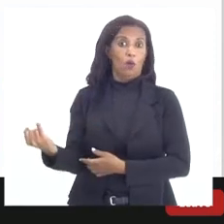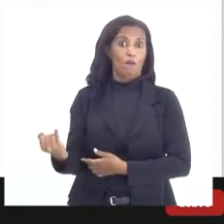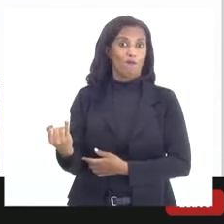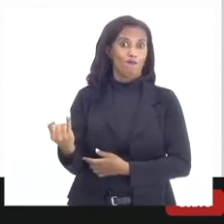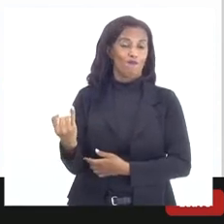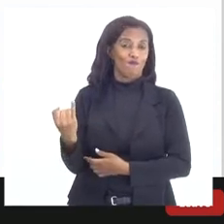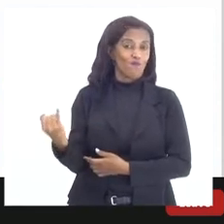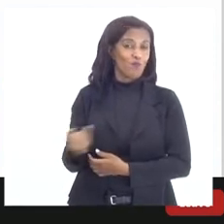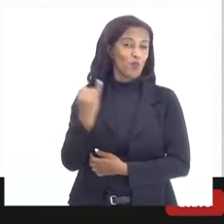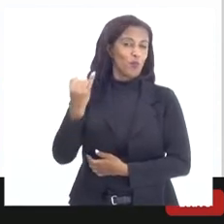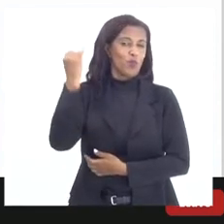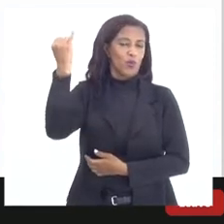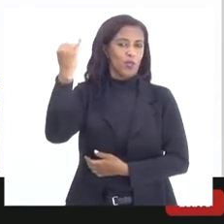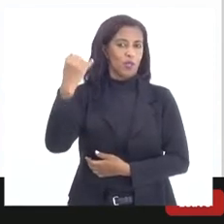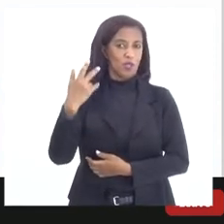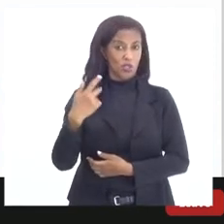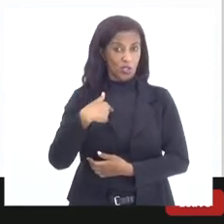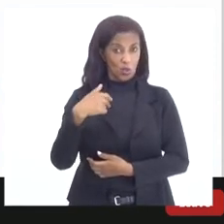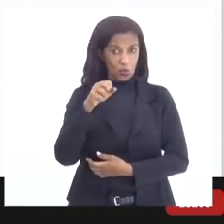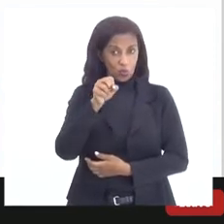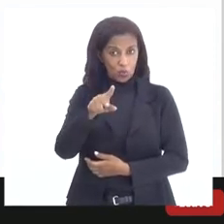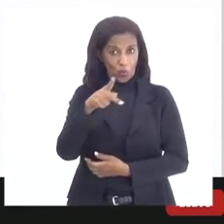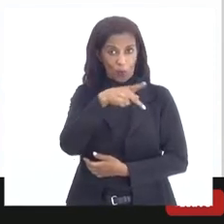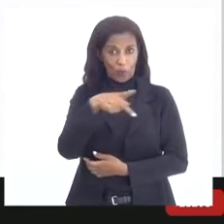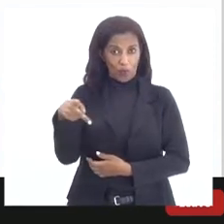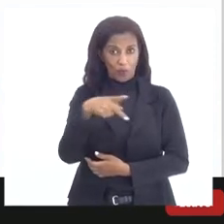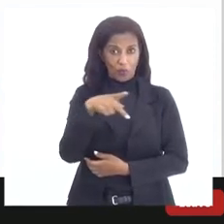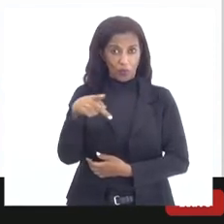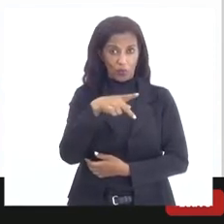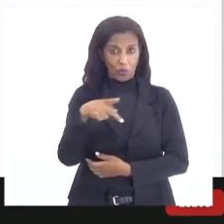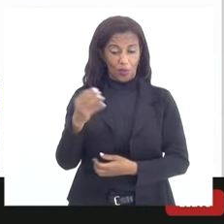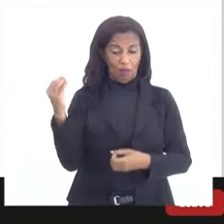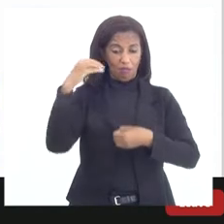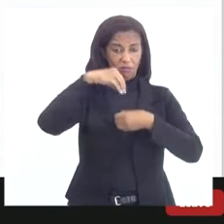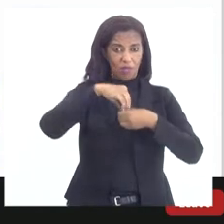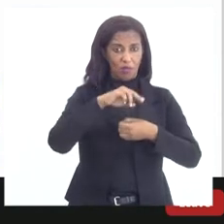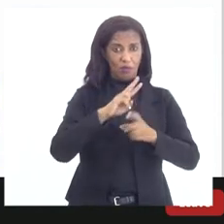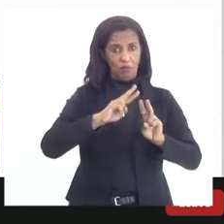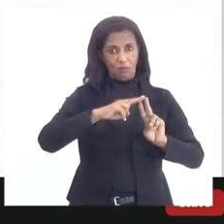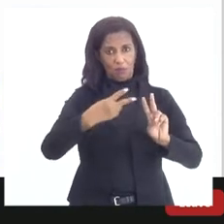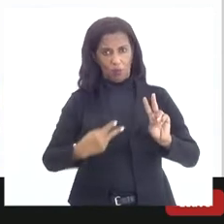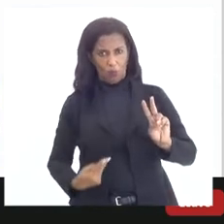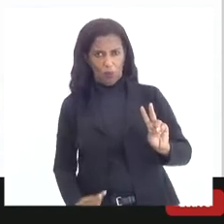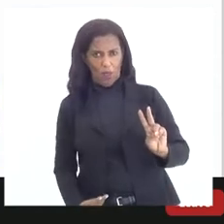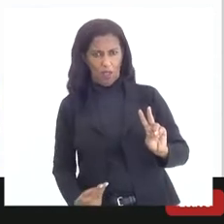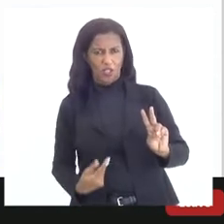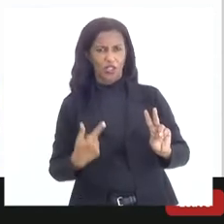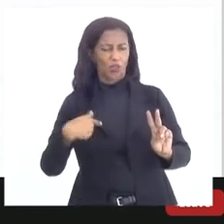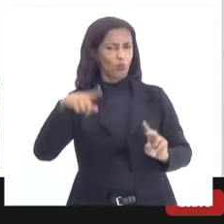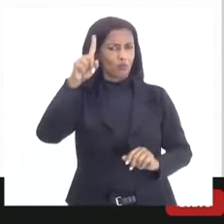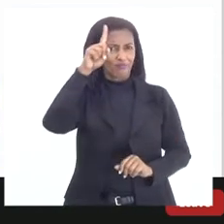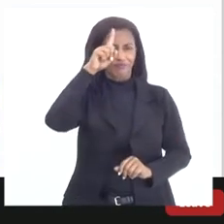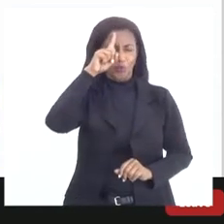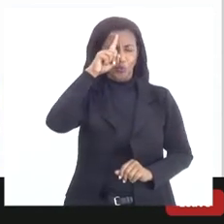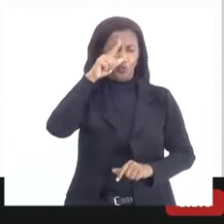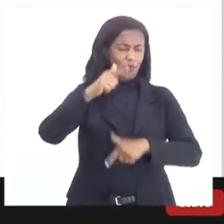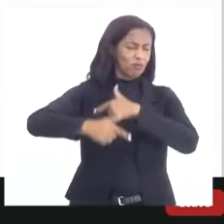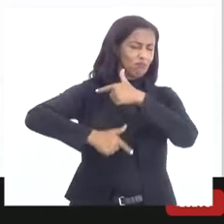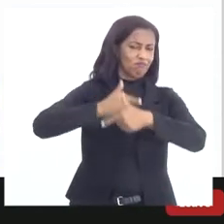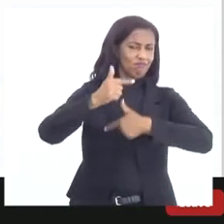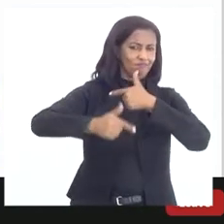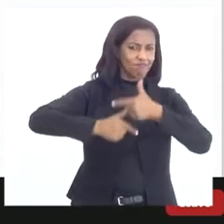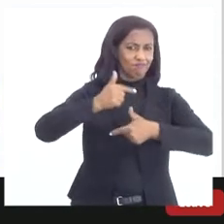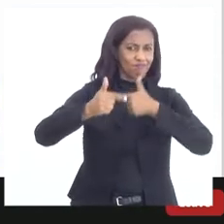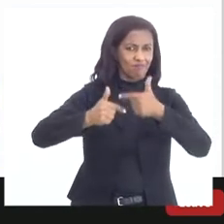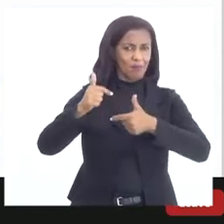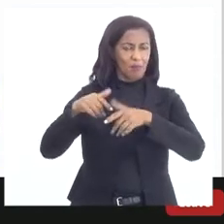eu sou professora da faculdade de formação de professores da UERJ, né, e trabalho com isso cotidianamente. Então,